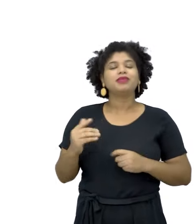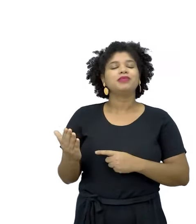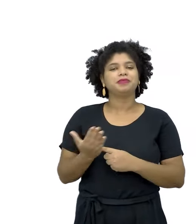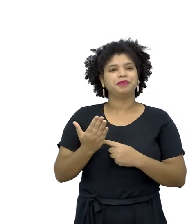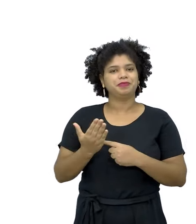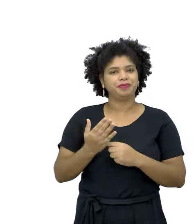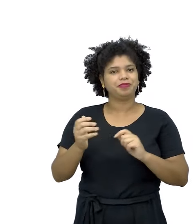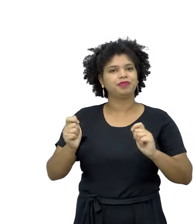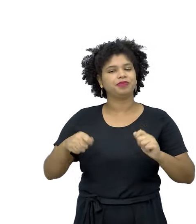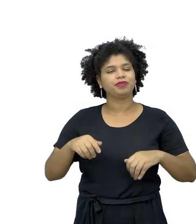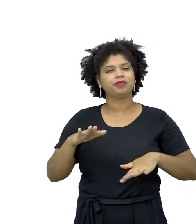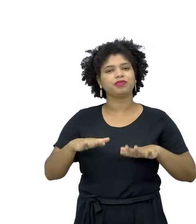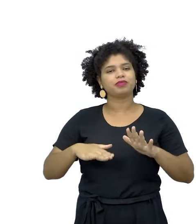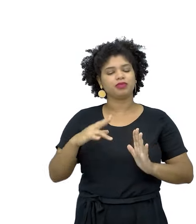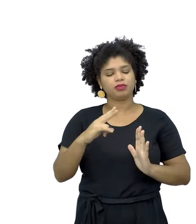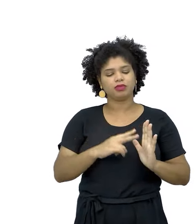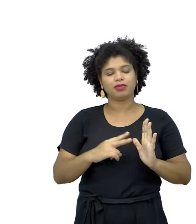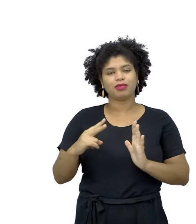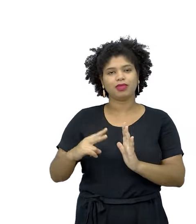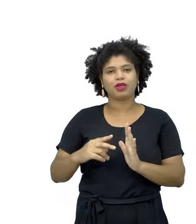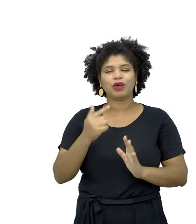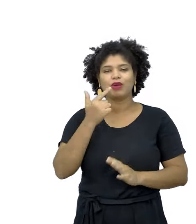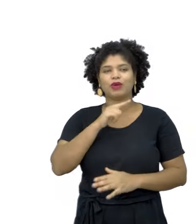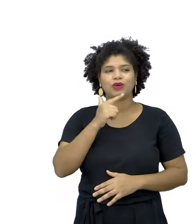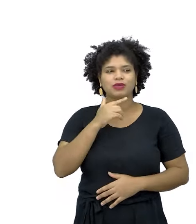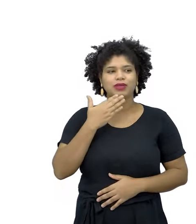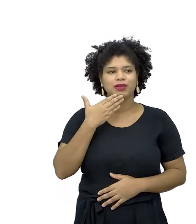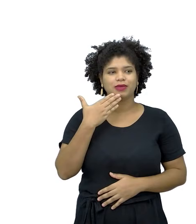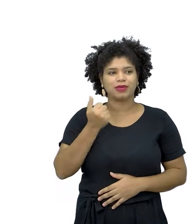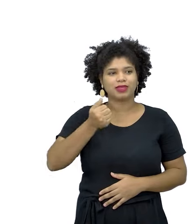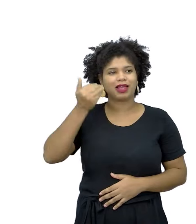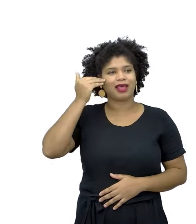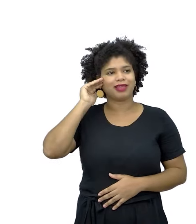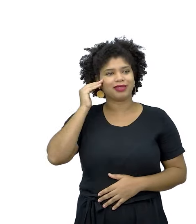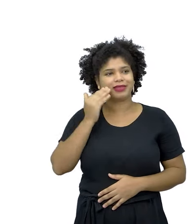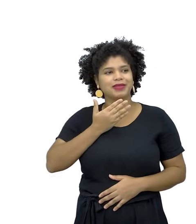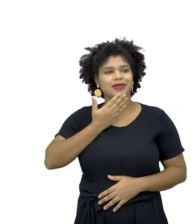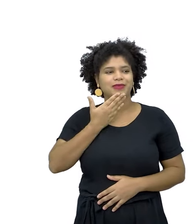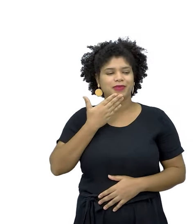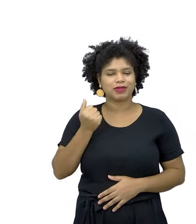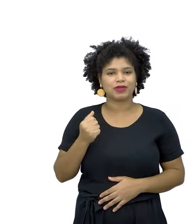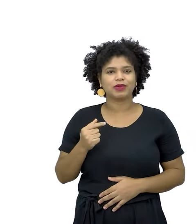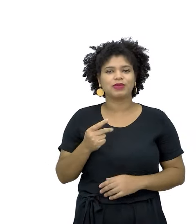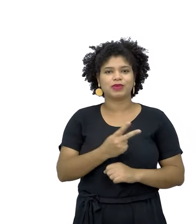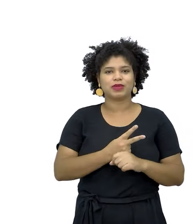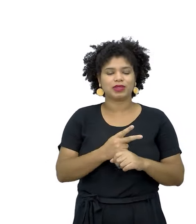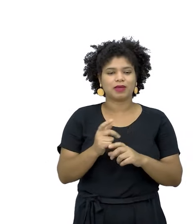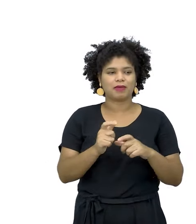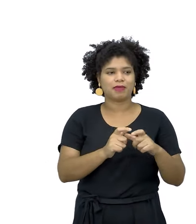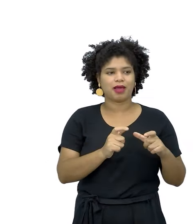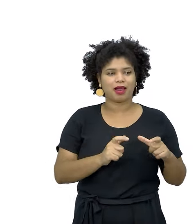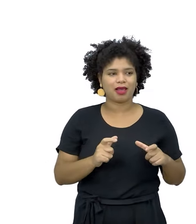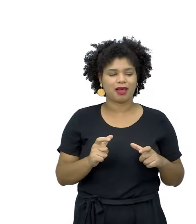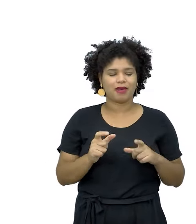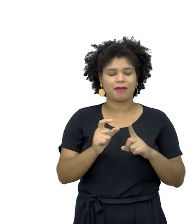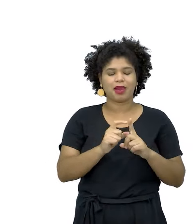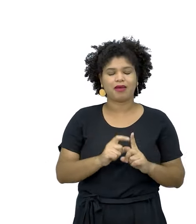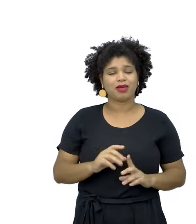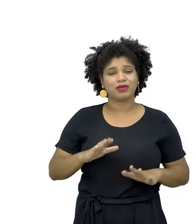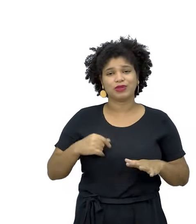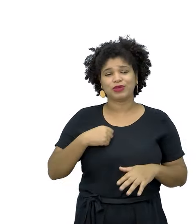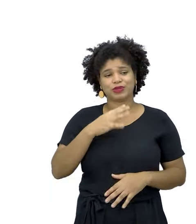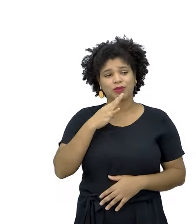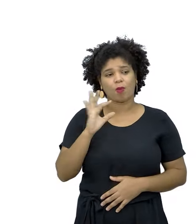pode fazer com que essa leitura se torne um entendimento melhor. Busque palavras desconhecidas, que talvez não faça parte do